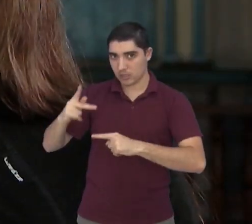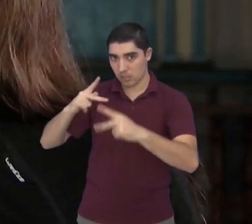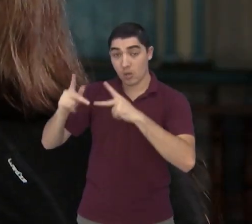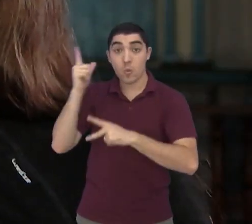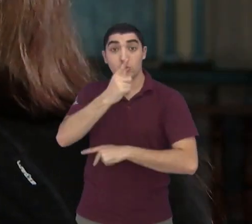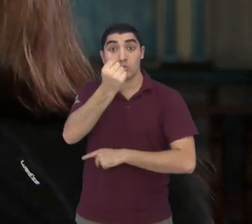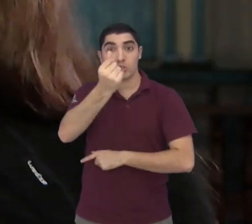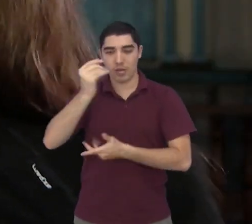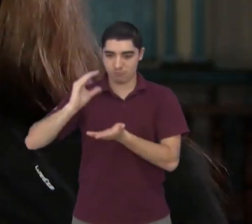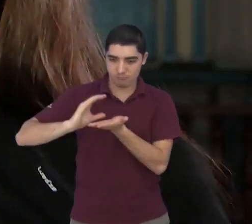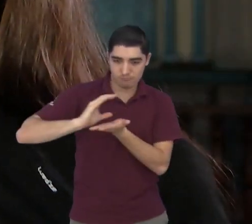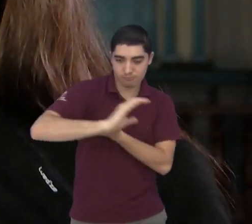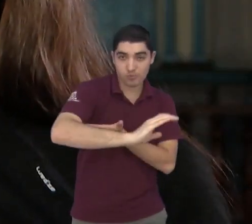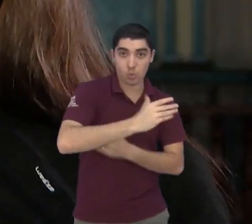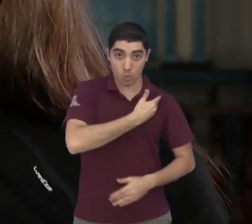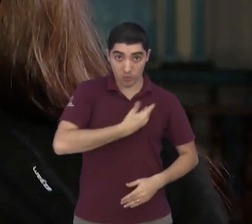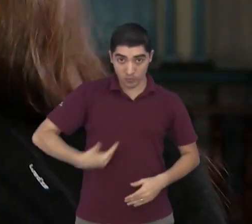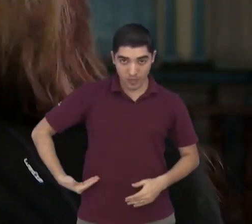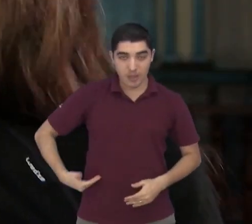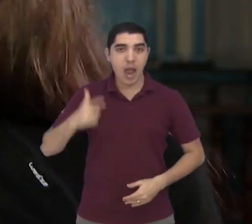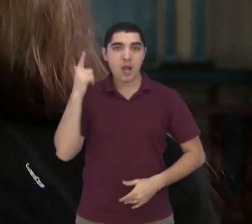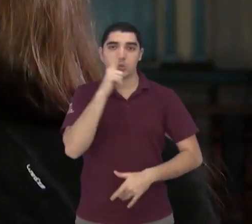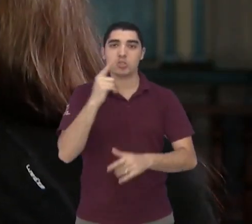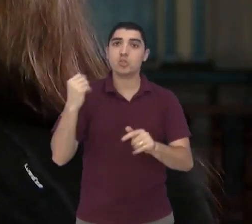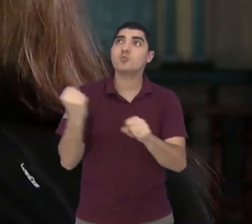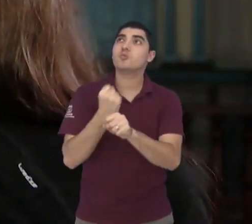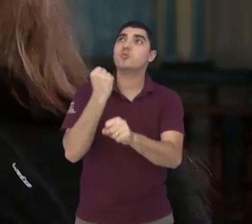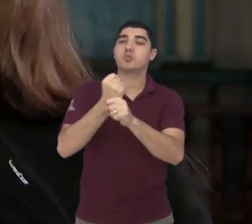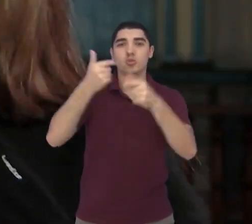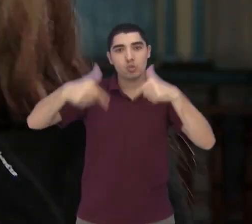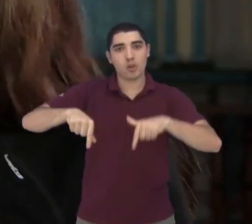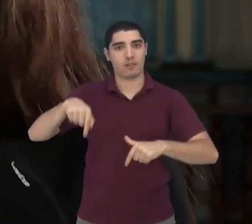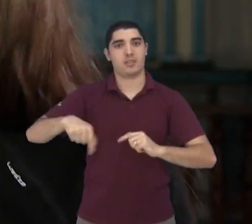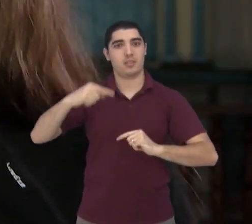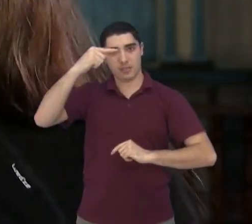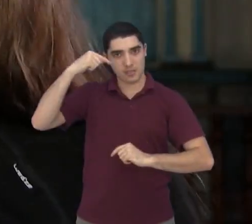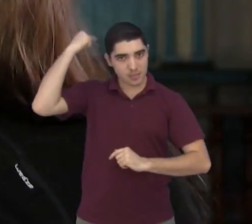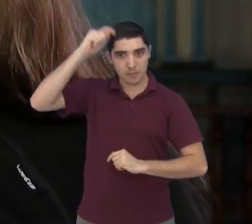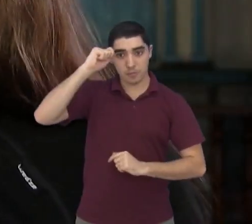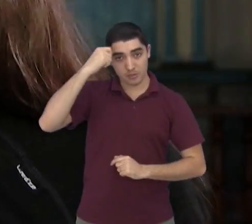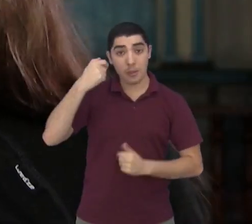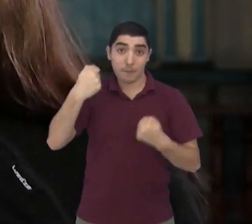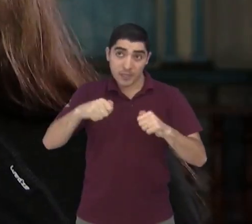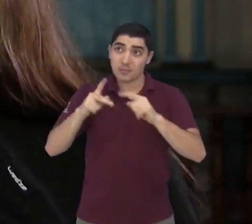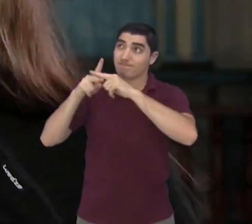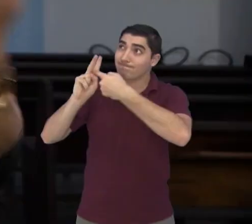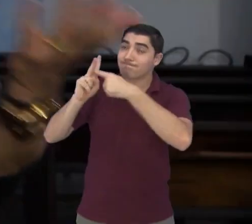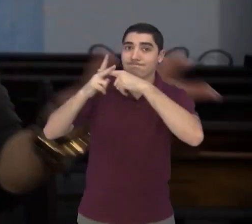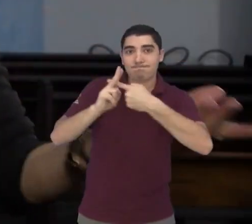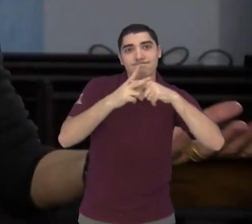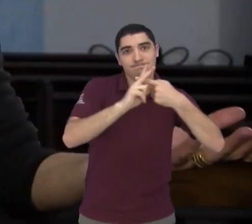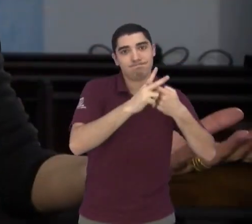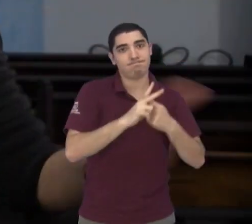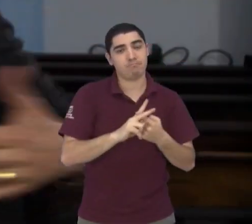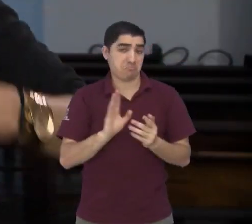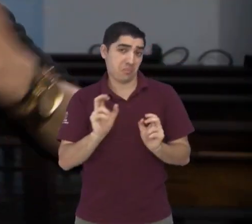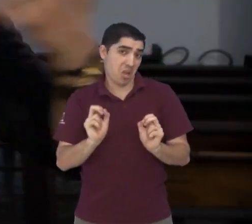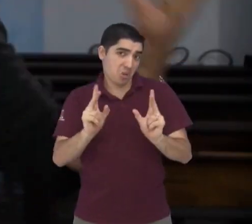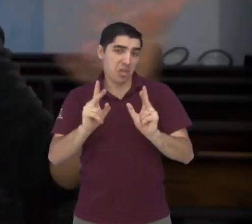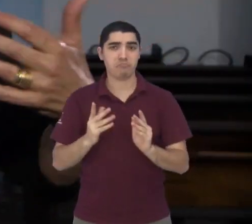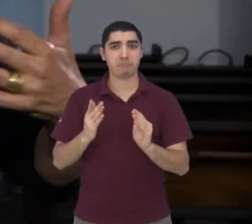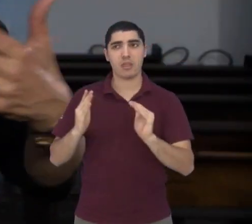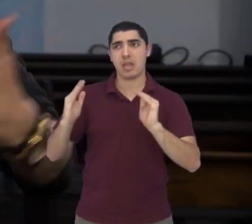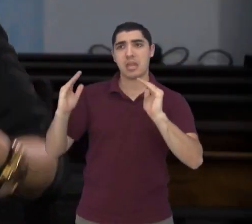gente pudesse fazer o restauro da São Benedito. E as obras começaram, porque ela precisa de manutenção constante. Como qualquer prédio,